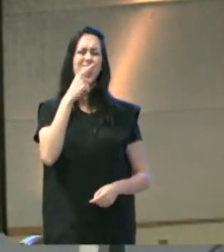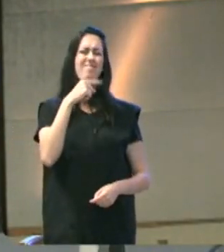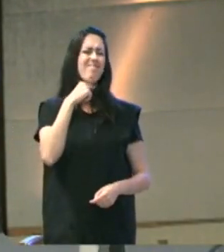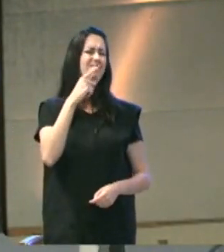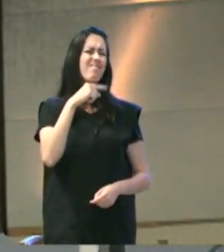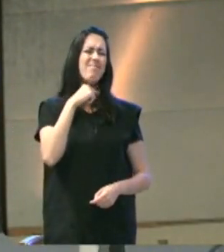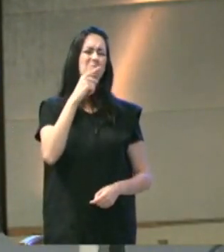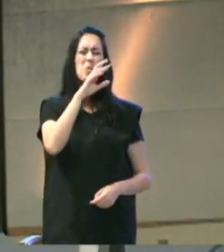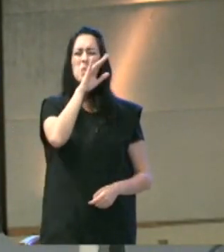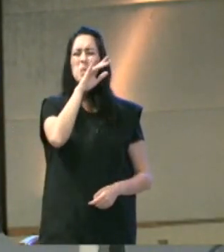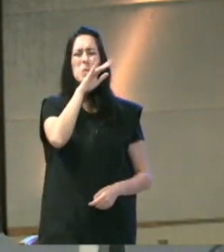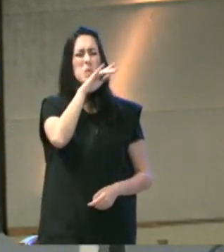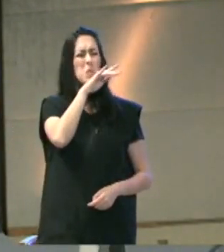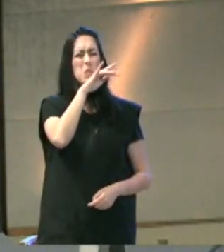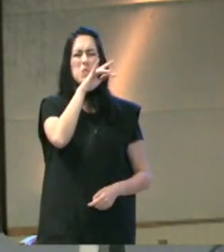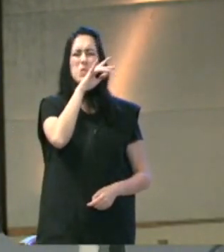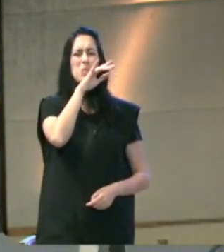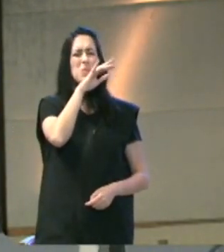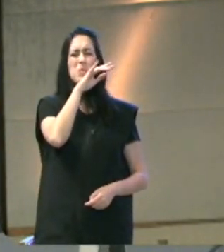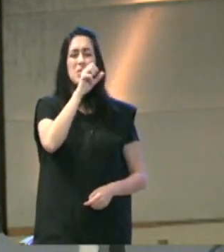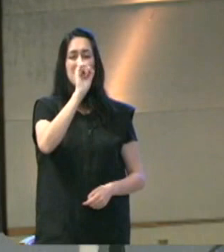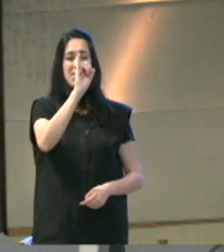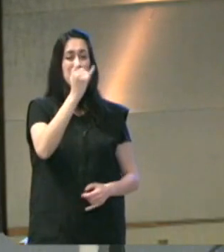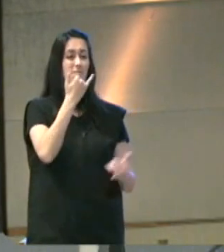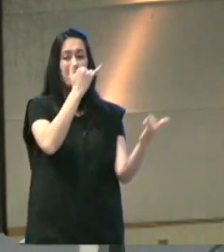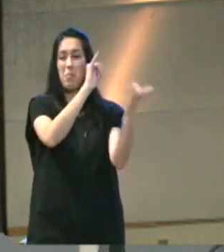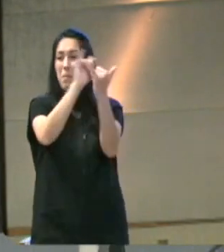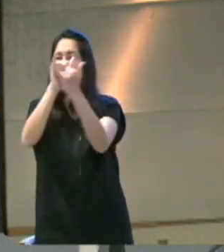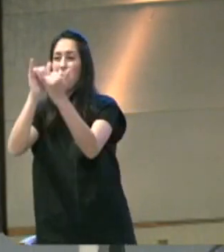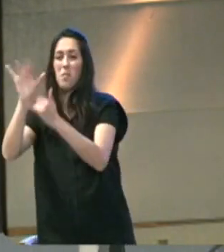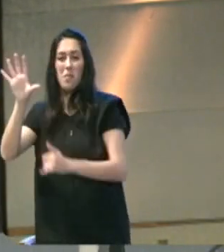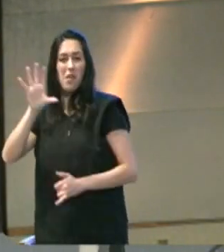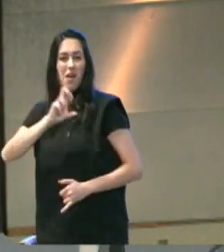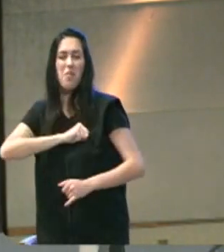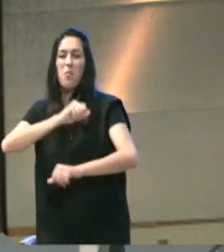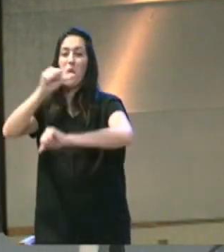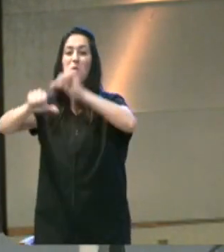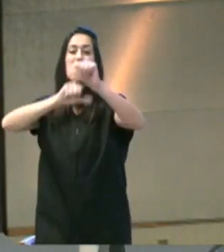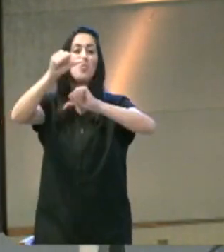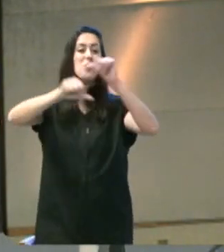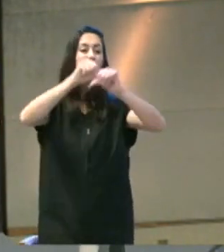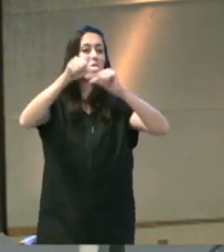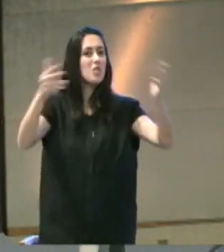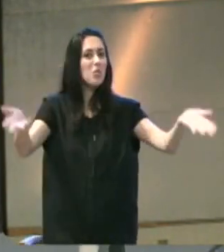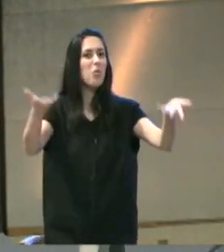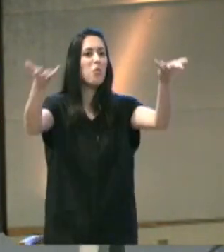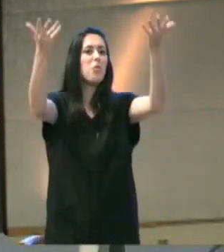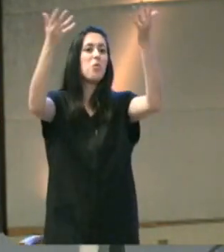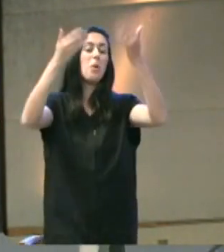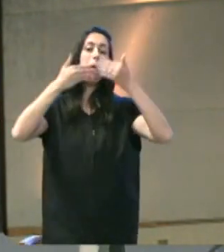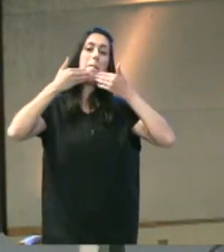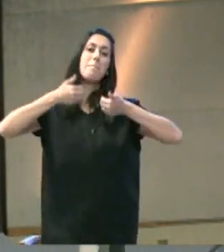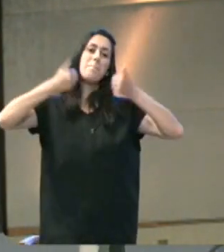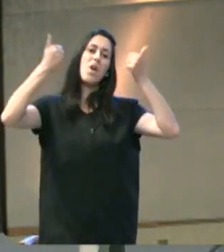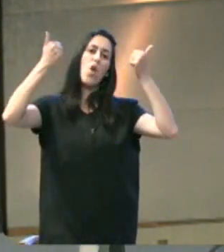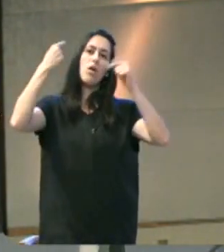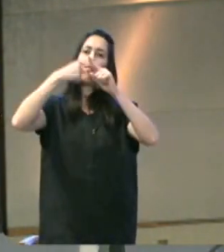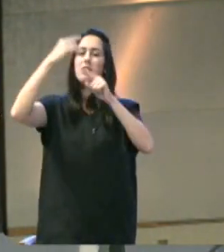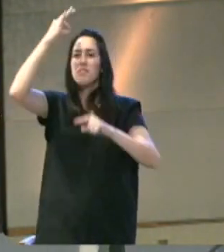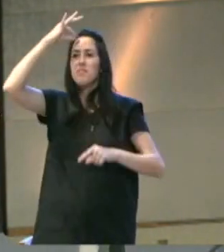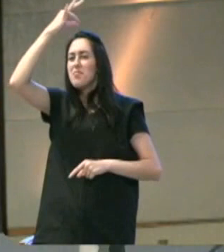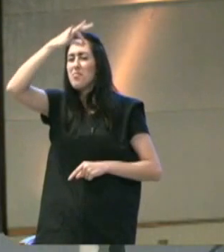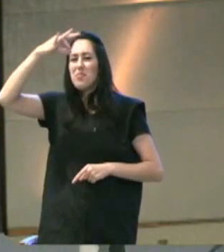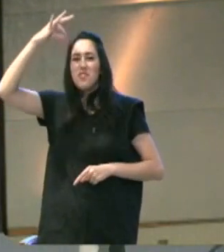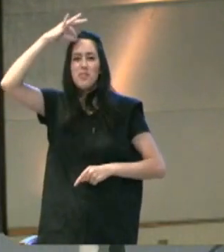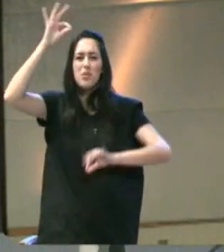A gente acumula brasas vivas sobre a cabeça das pessoas, porque o Espírito de Deus começa a